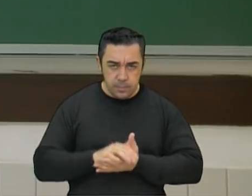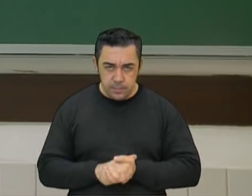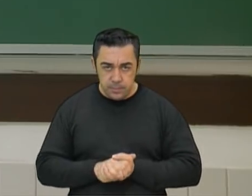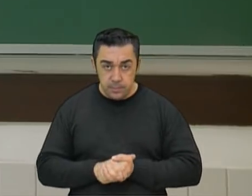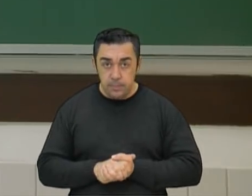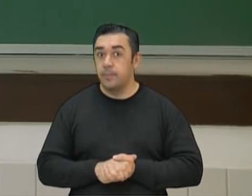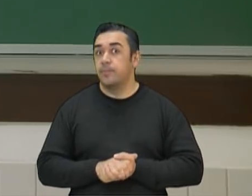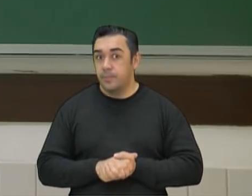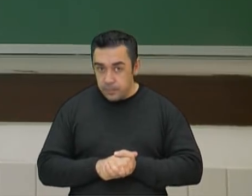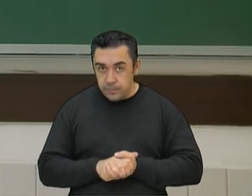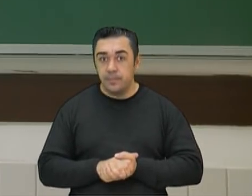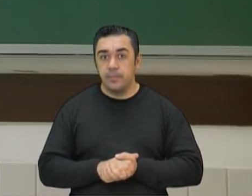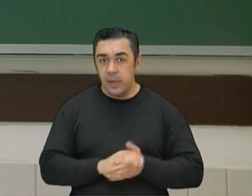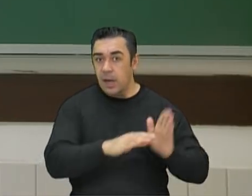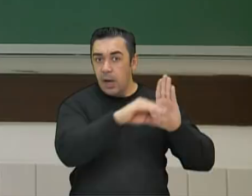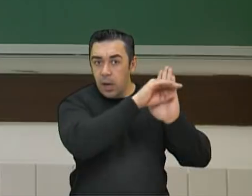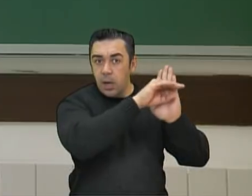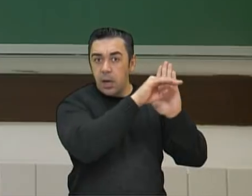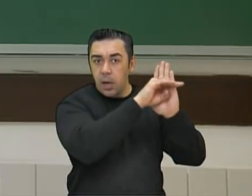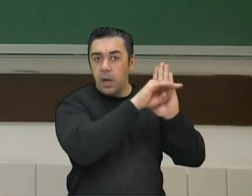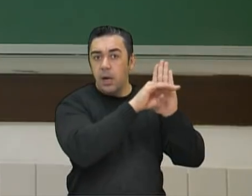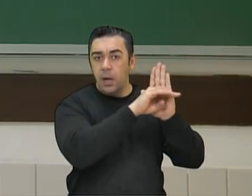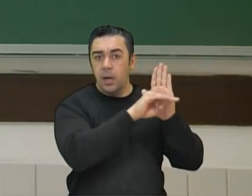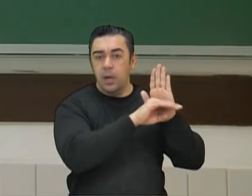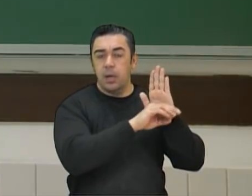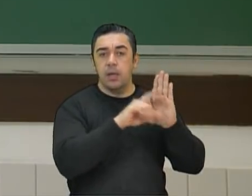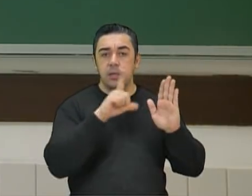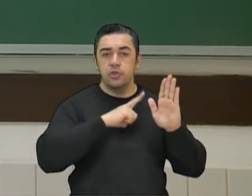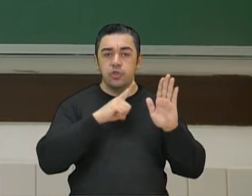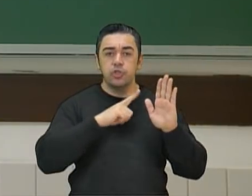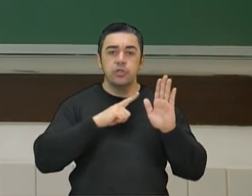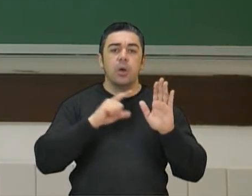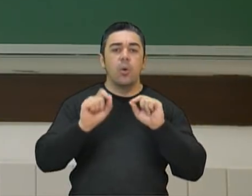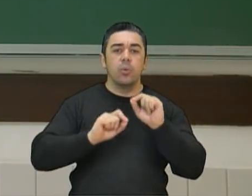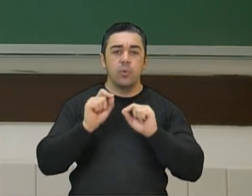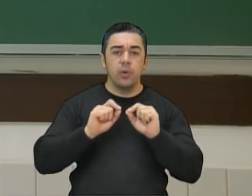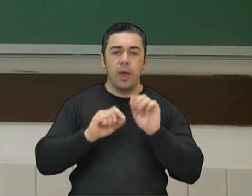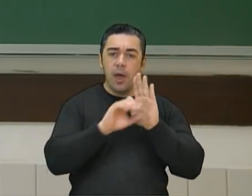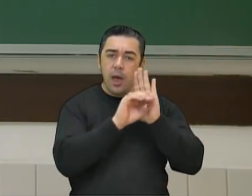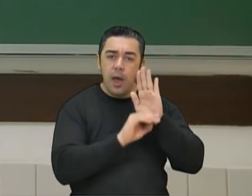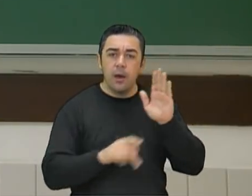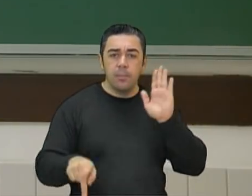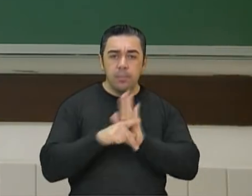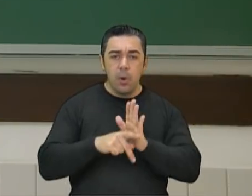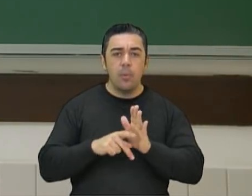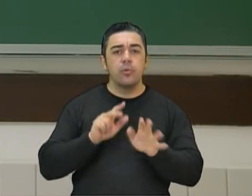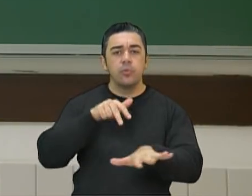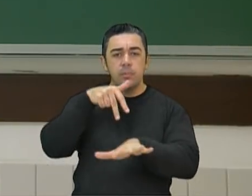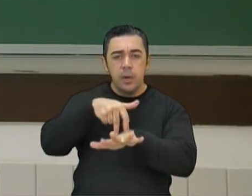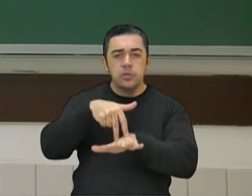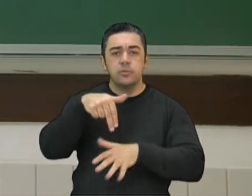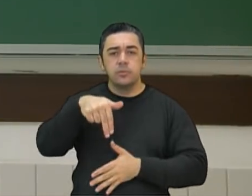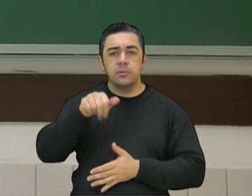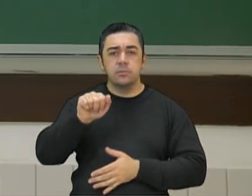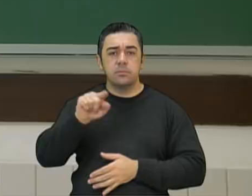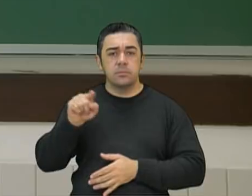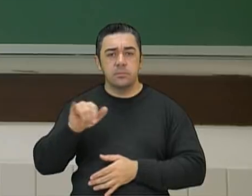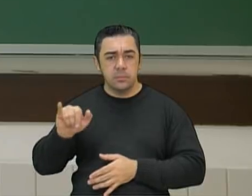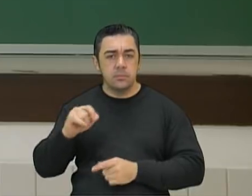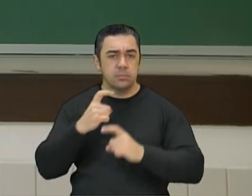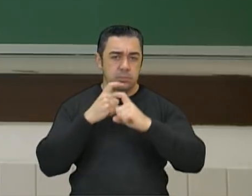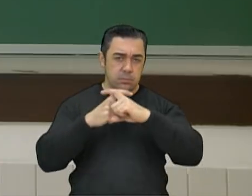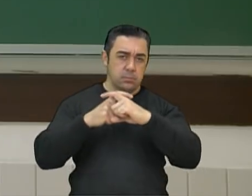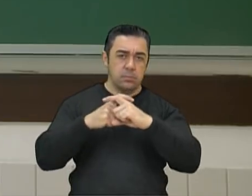são alguns dos elementos que constam no programa do Partido Nazista, do programa do